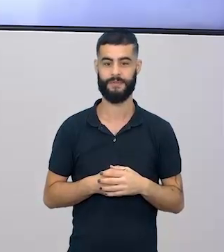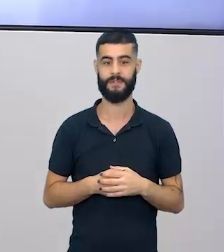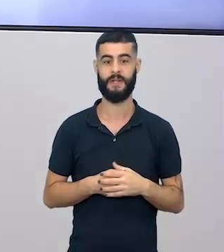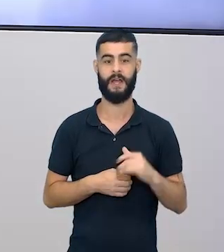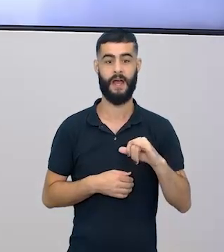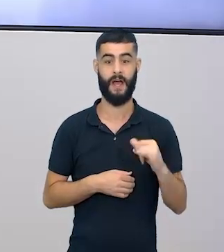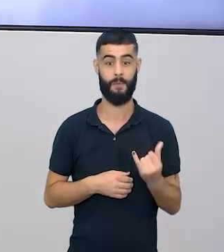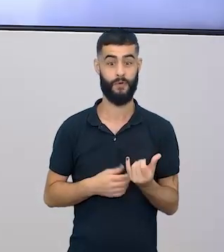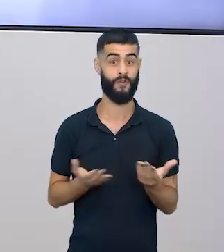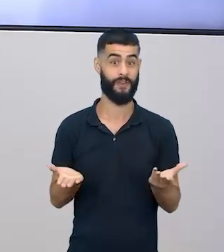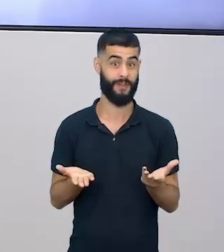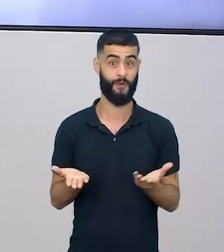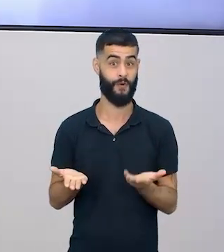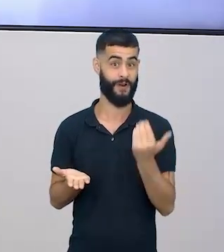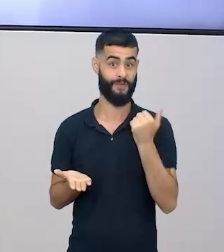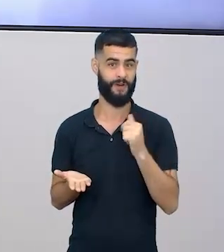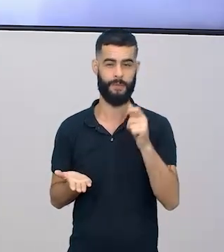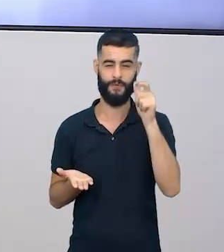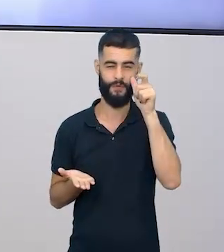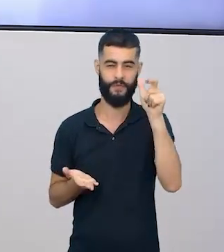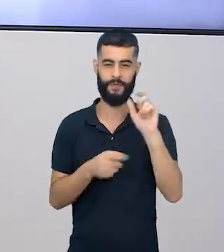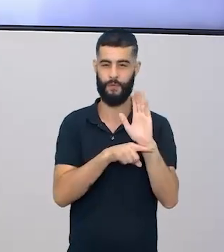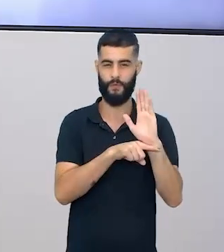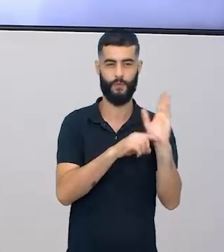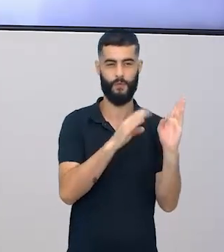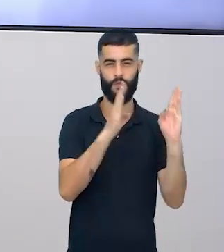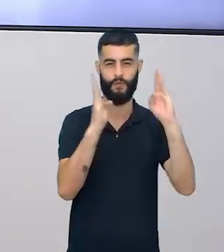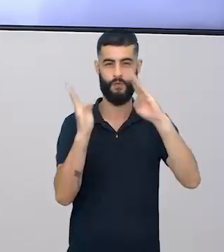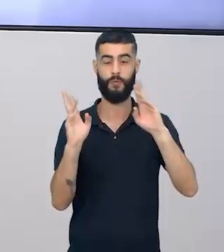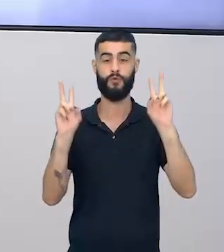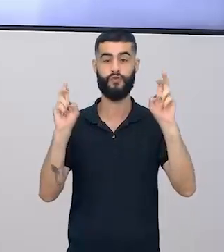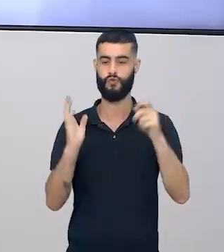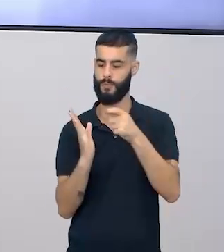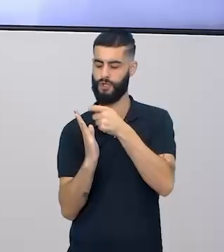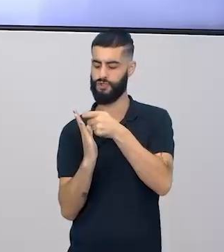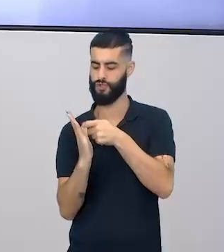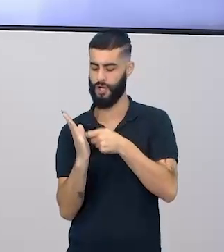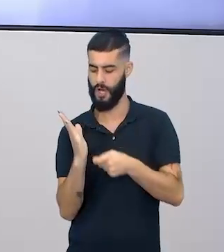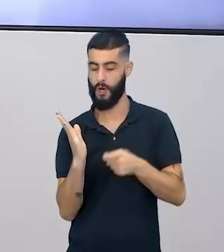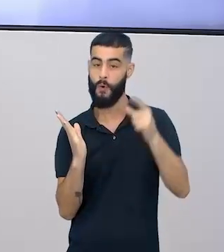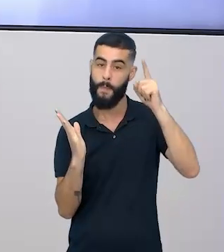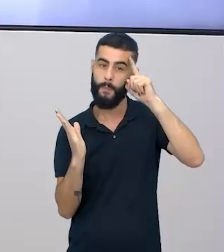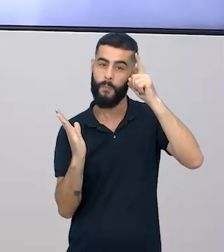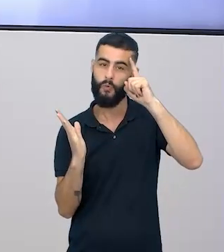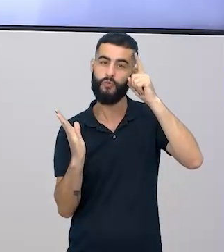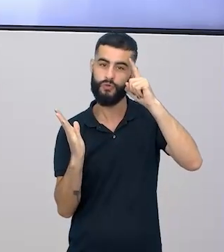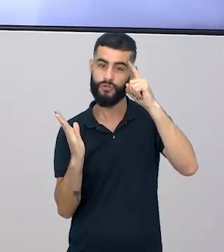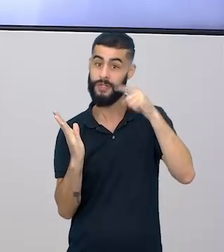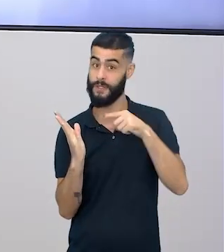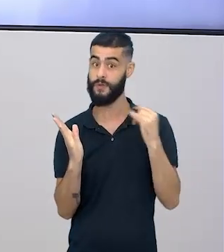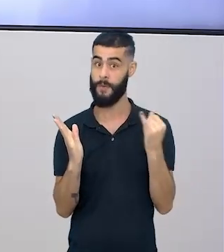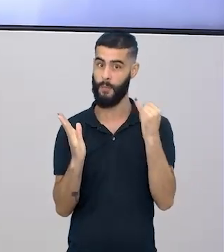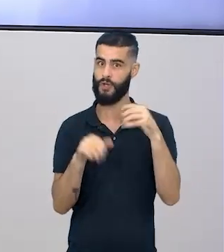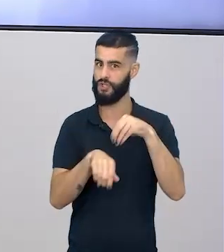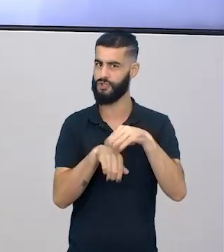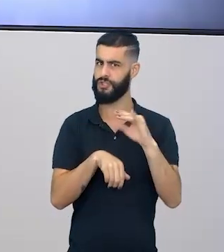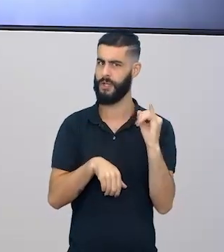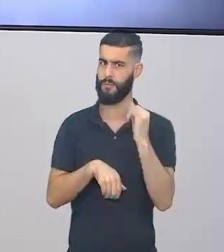agora assistir um breve vídeo sobre diário de bordo e a sua importância, algumas dicas bem relevantes. Vamos